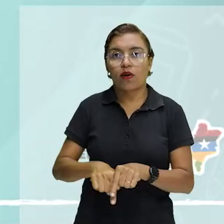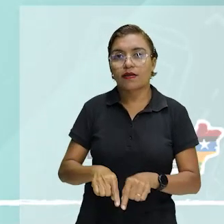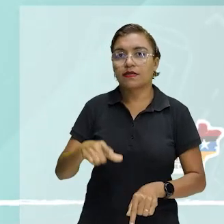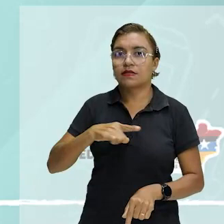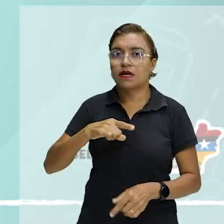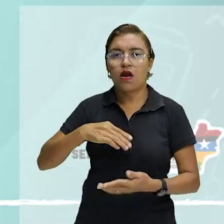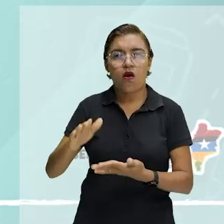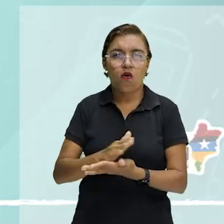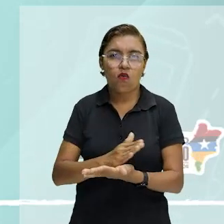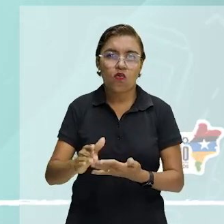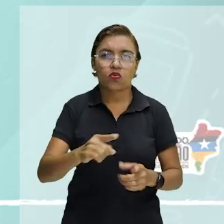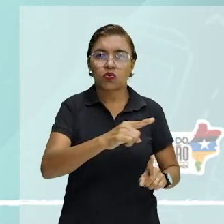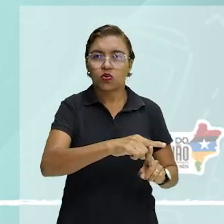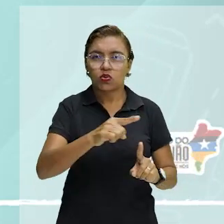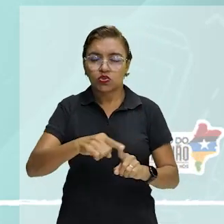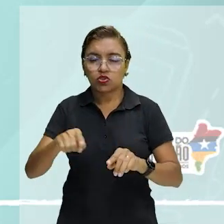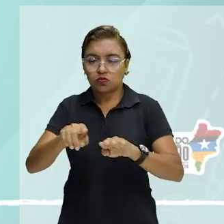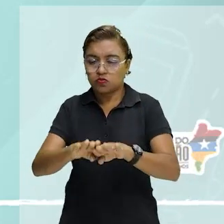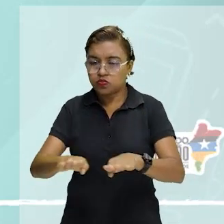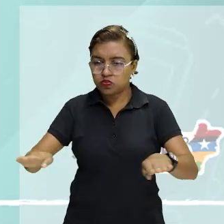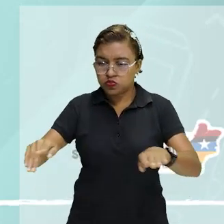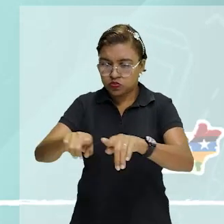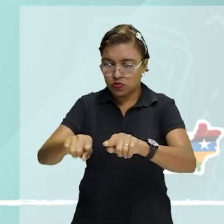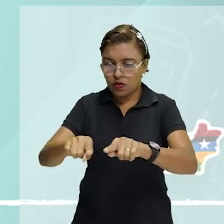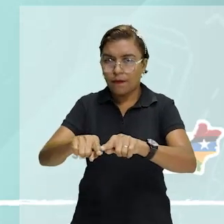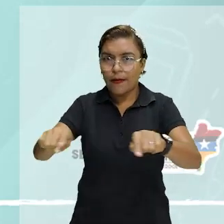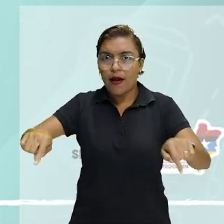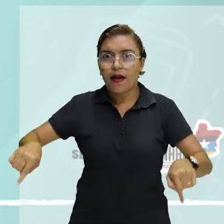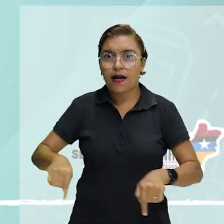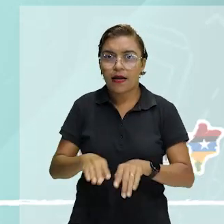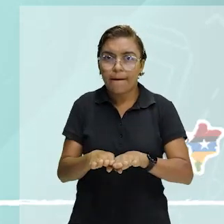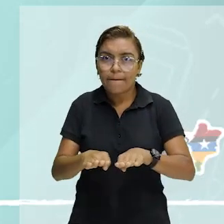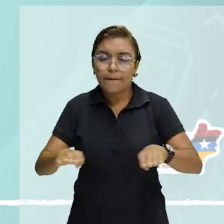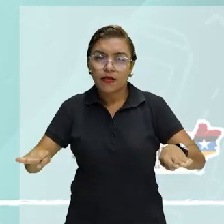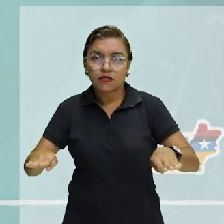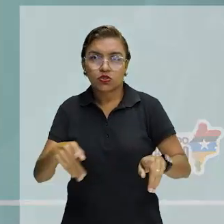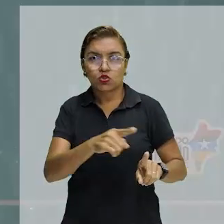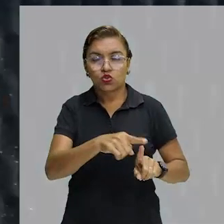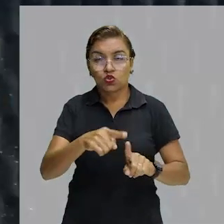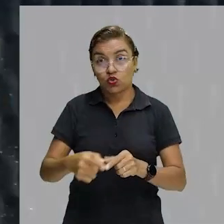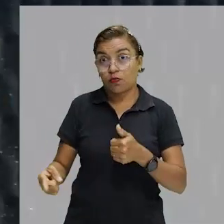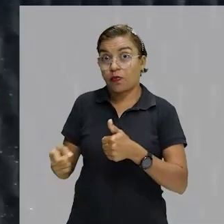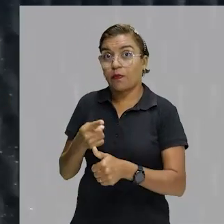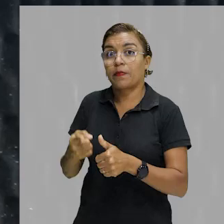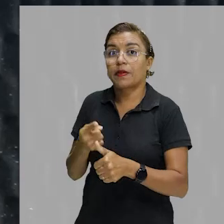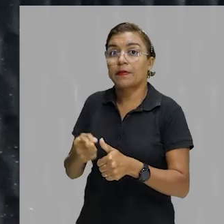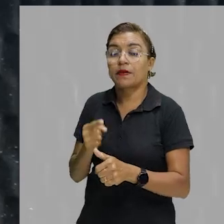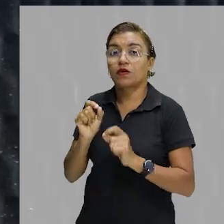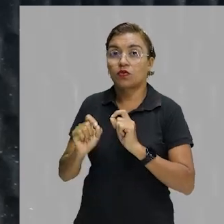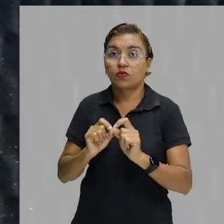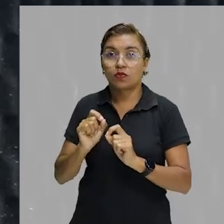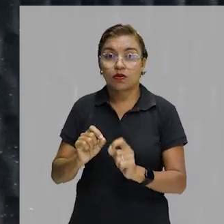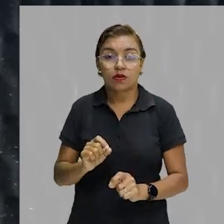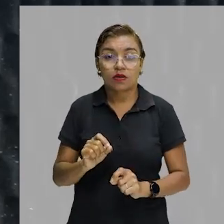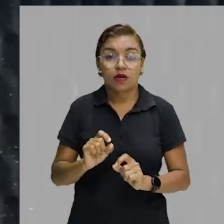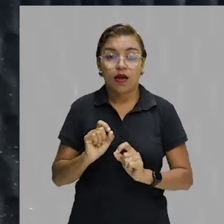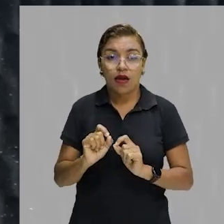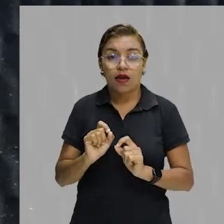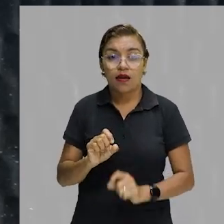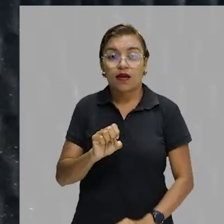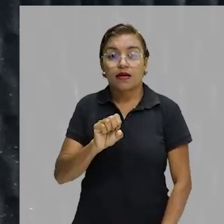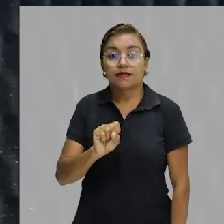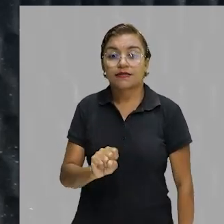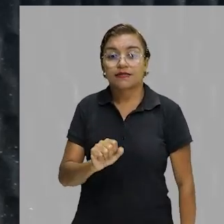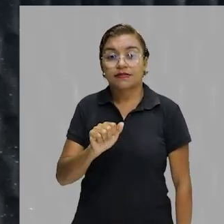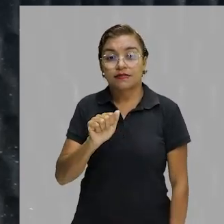alguns tipos de quadra, de terreno, de piso em relação às quadras, tá certo? O primeiro que eu coloquei aqui para vocês é o saibro. Nesse